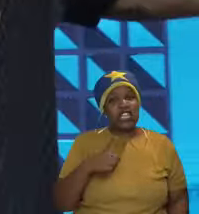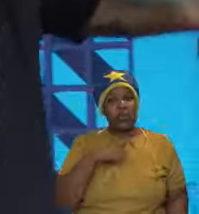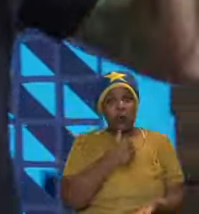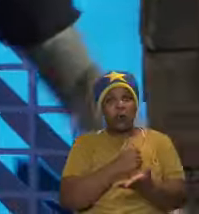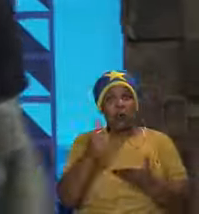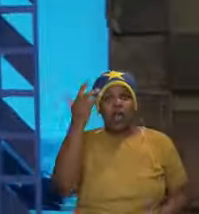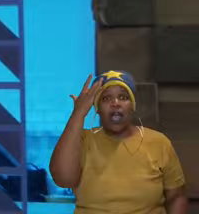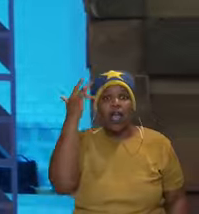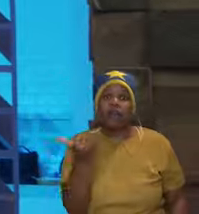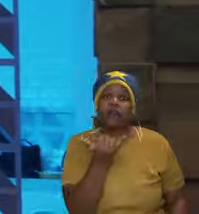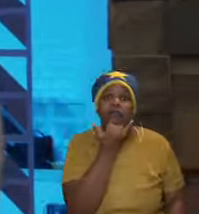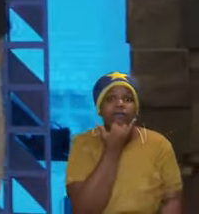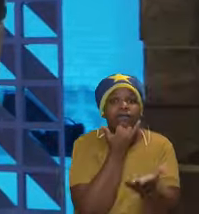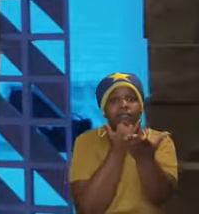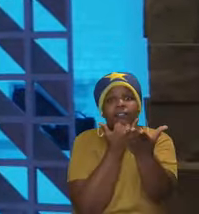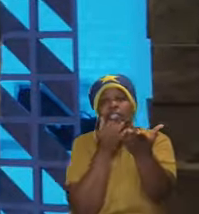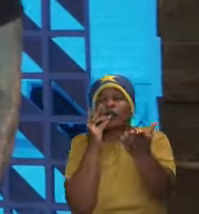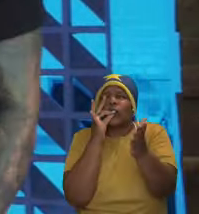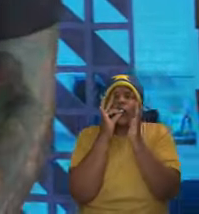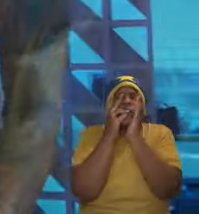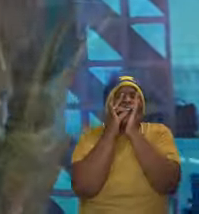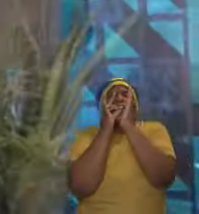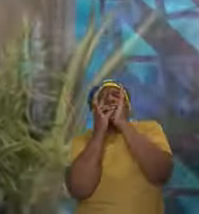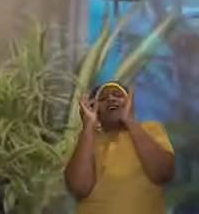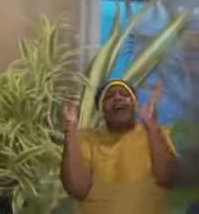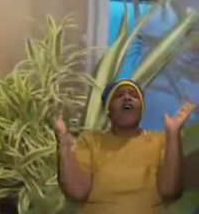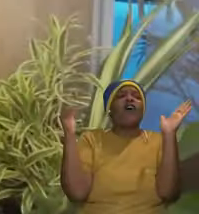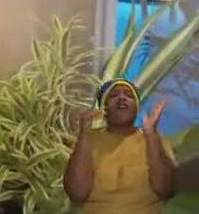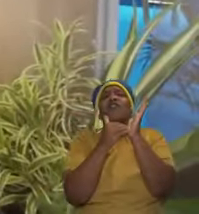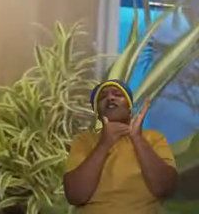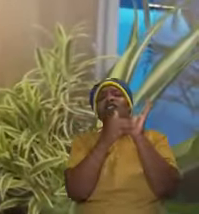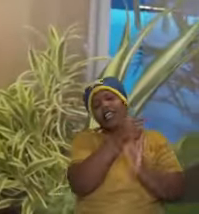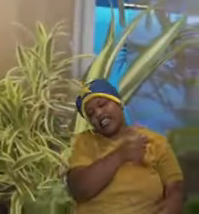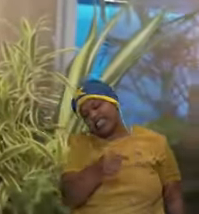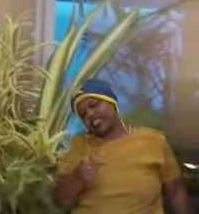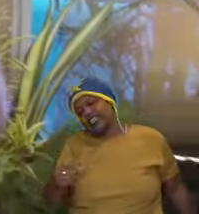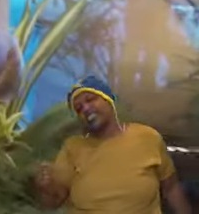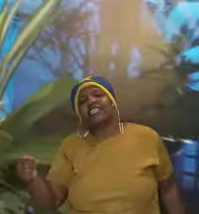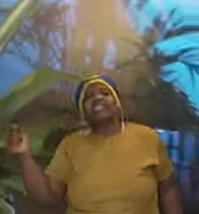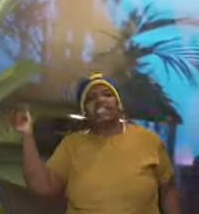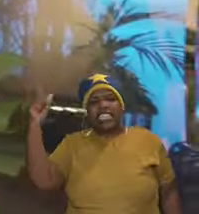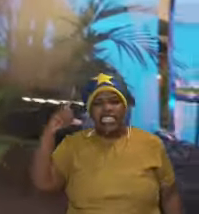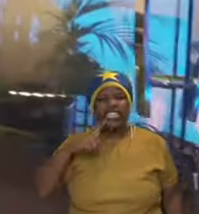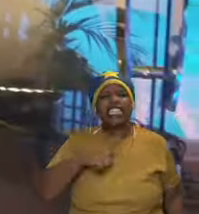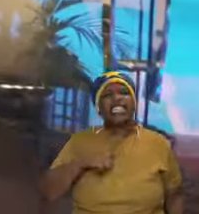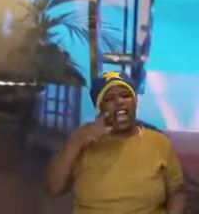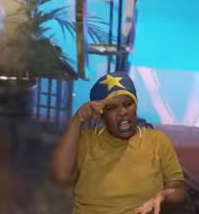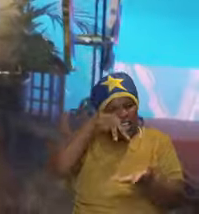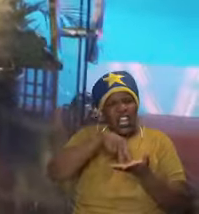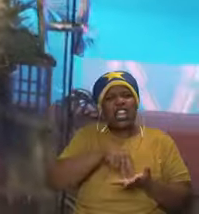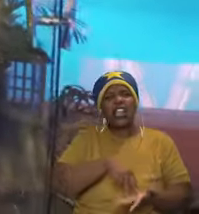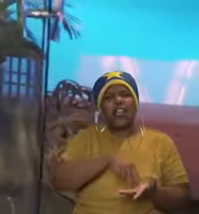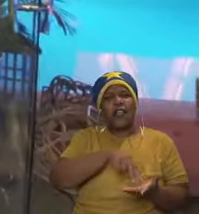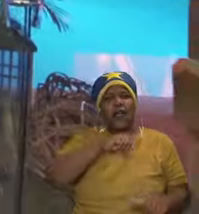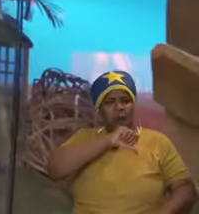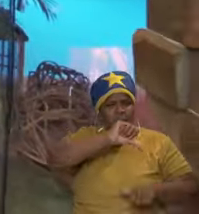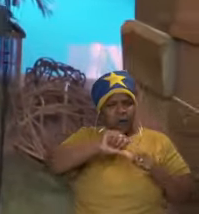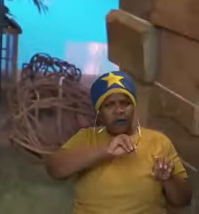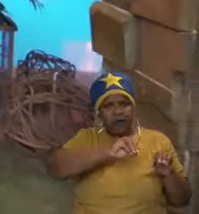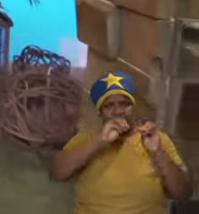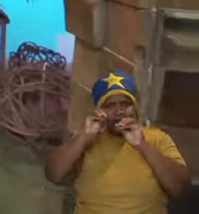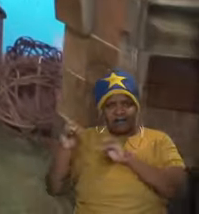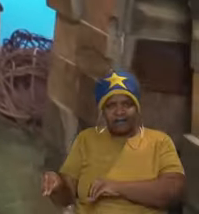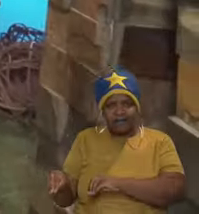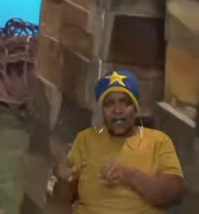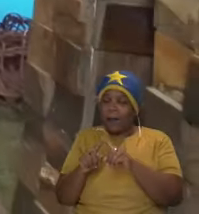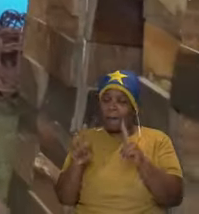seguinte, vai desculpando minha lombra de sano fim de semana. Carreta atribulada, firma muda de cena. Certo